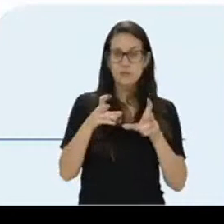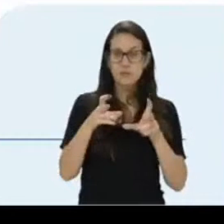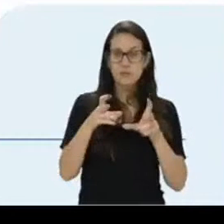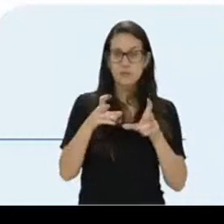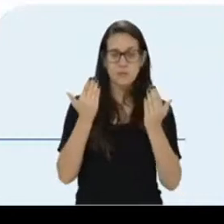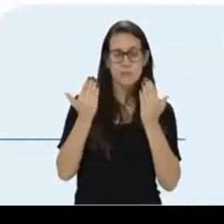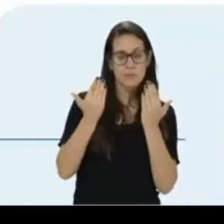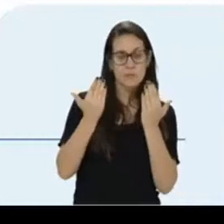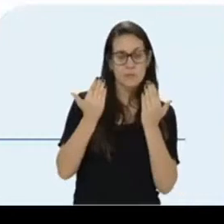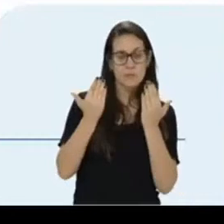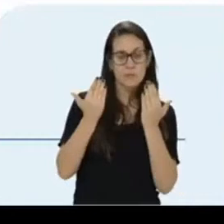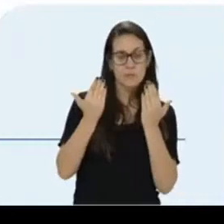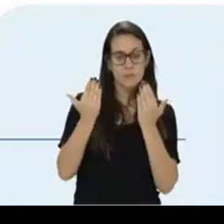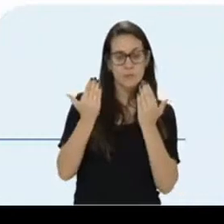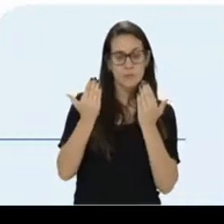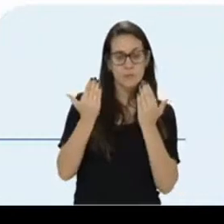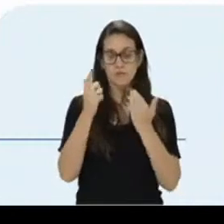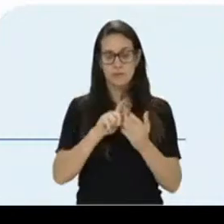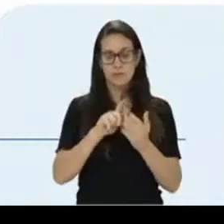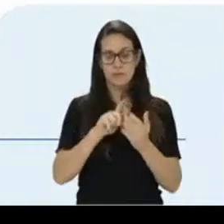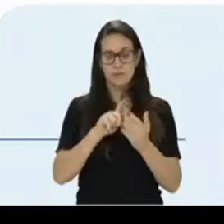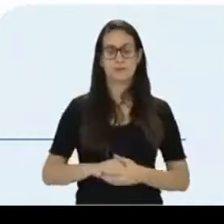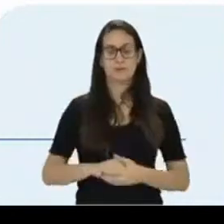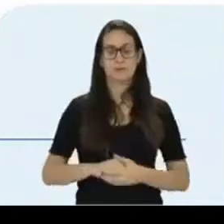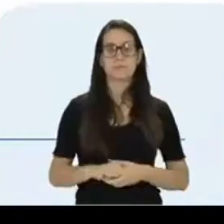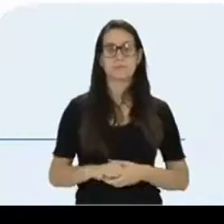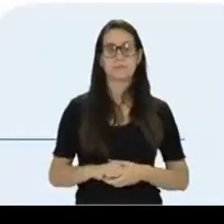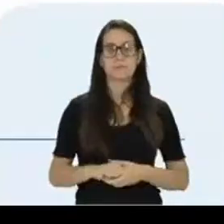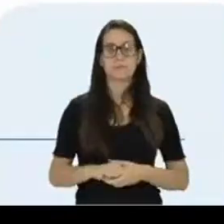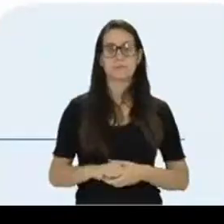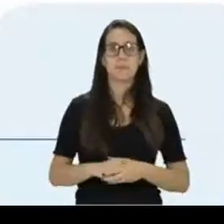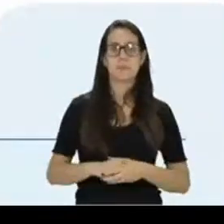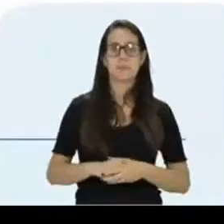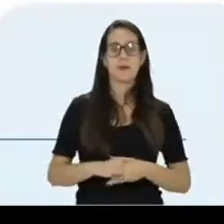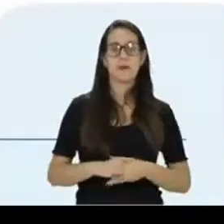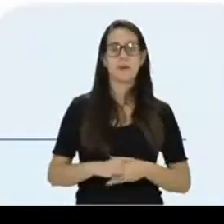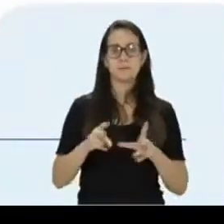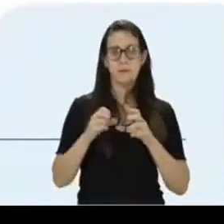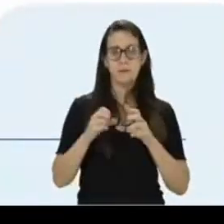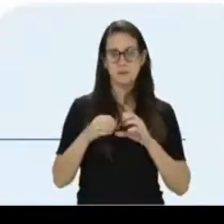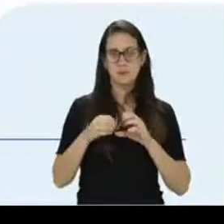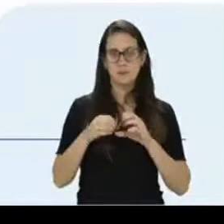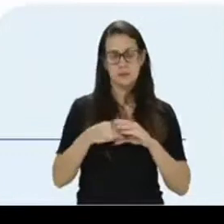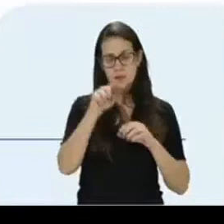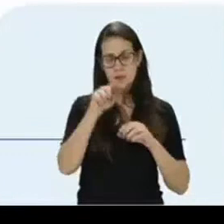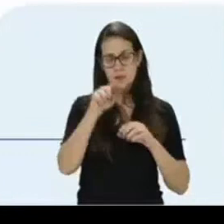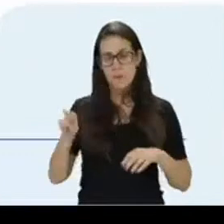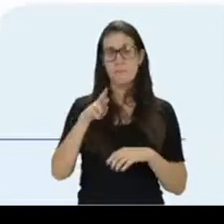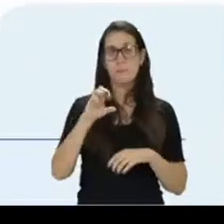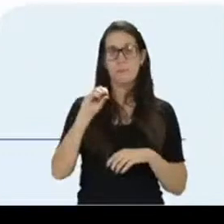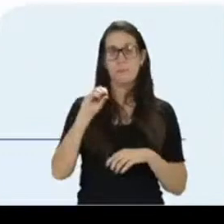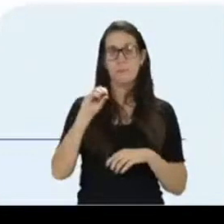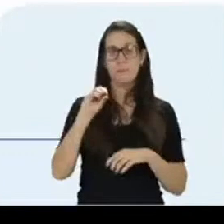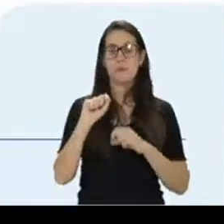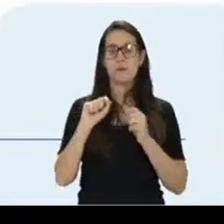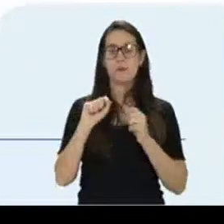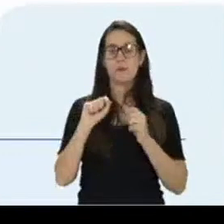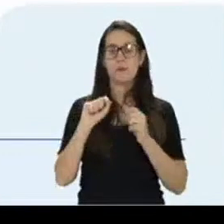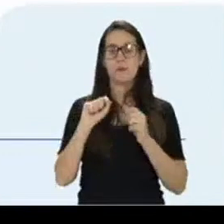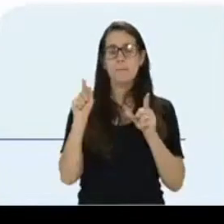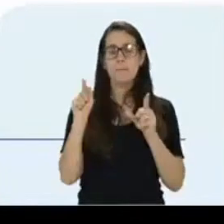comparar justamente esses tamanhos. Então, nós vamos ver que as células procariontes, elas são